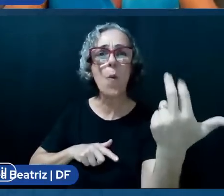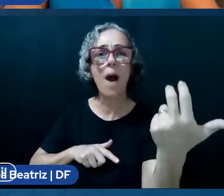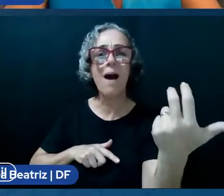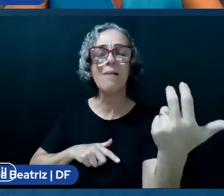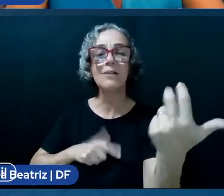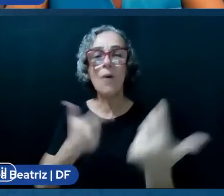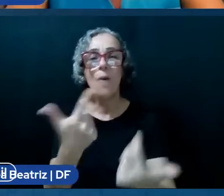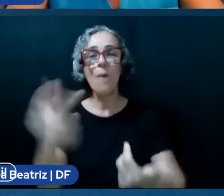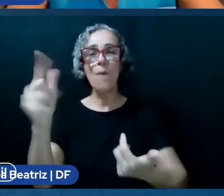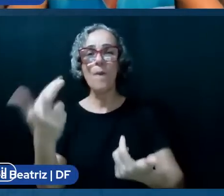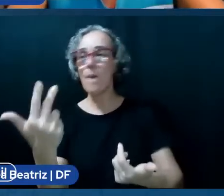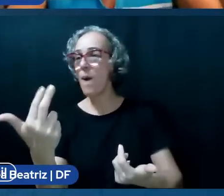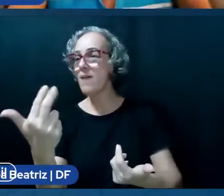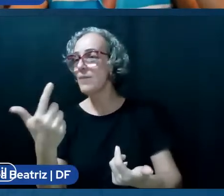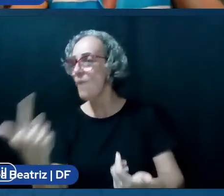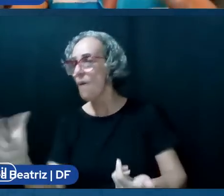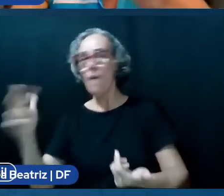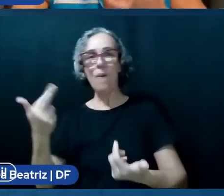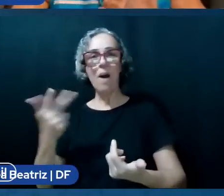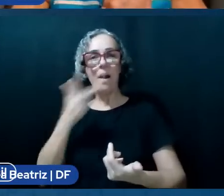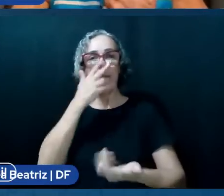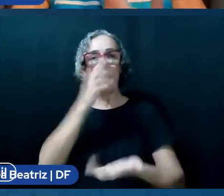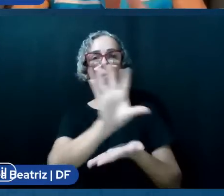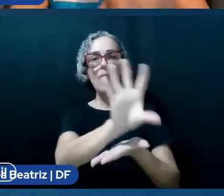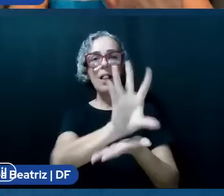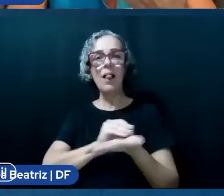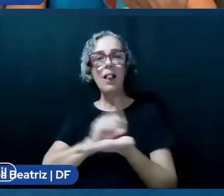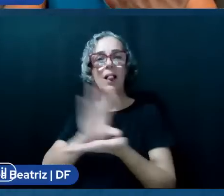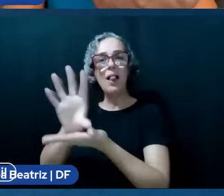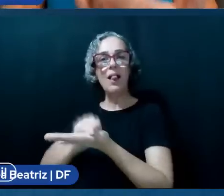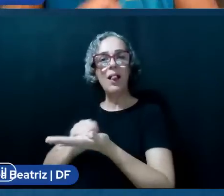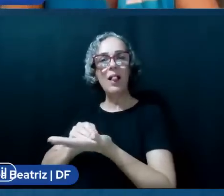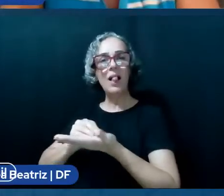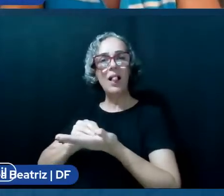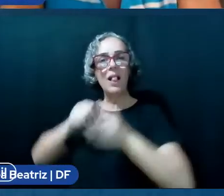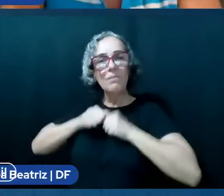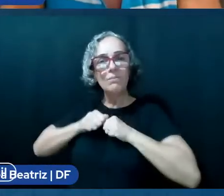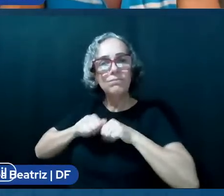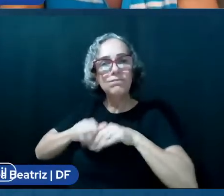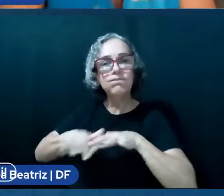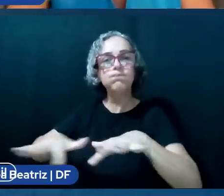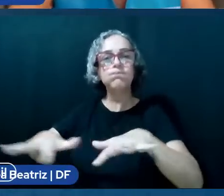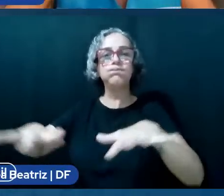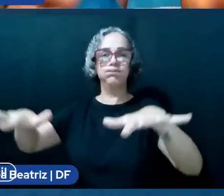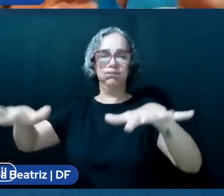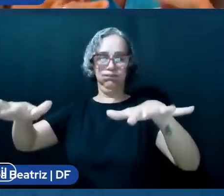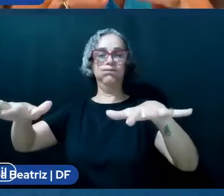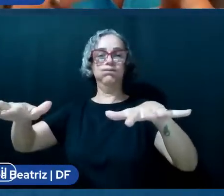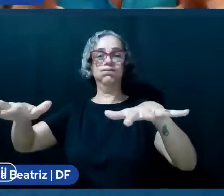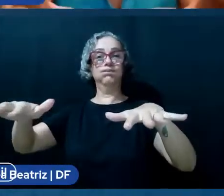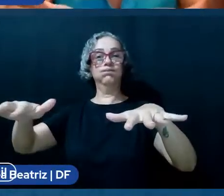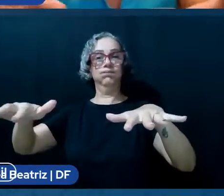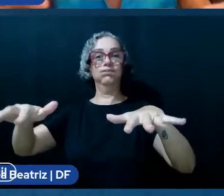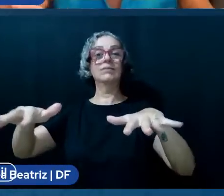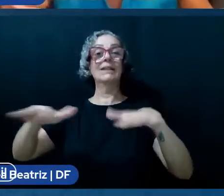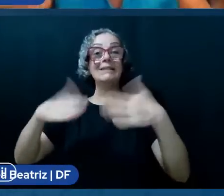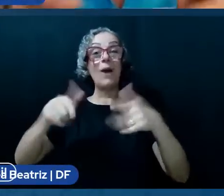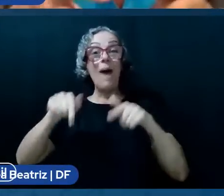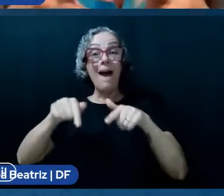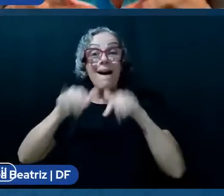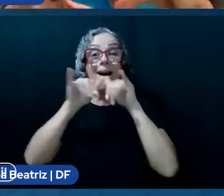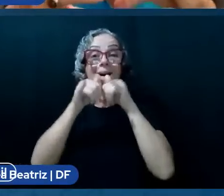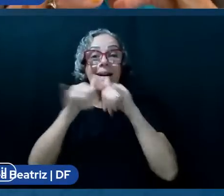funcionam ao mesmo tempo como magnetizados e magnetizadores. Então, essa